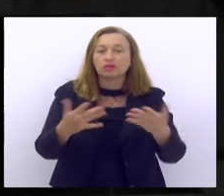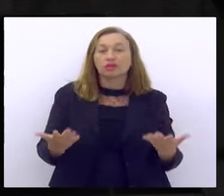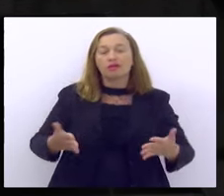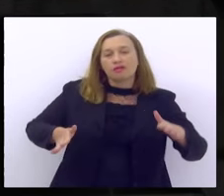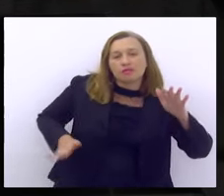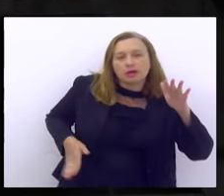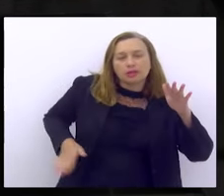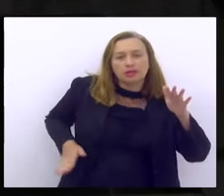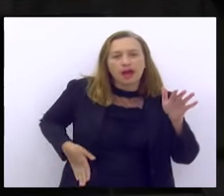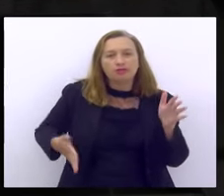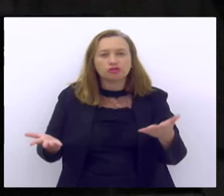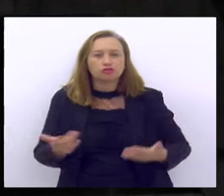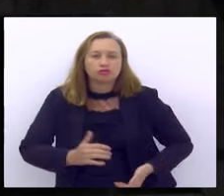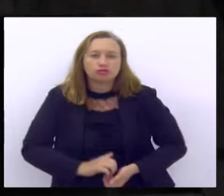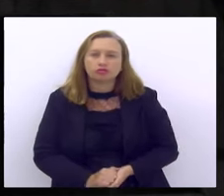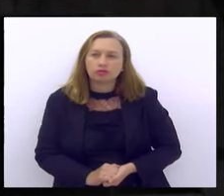vagabundagem,